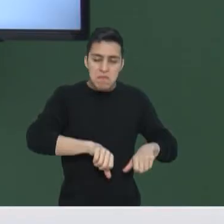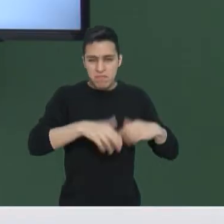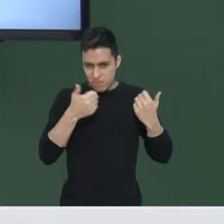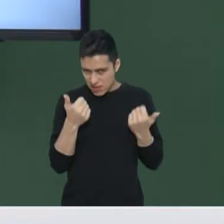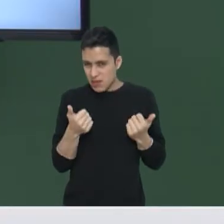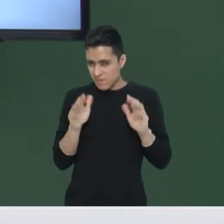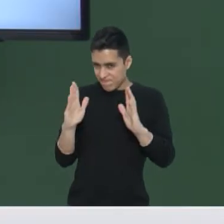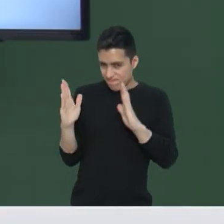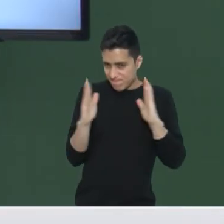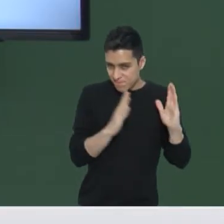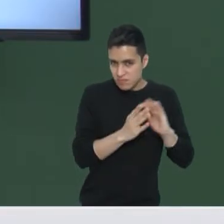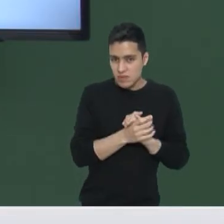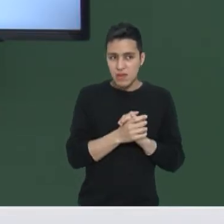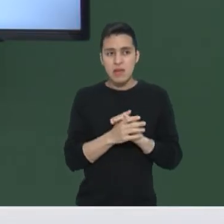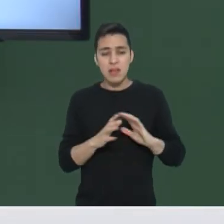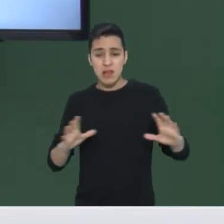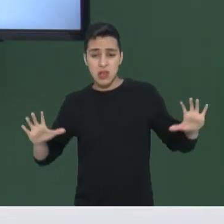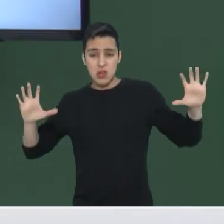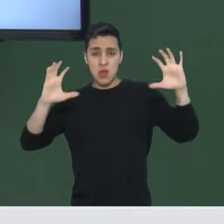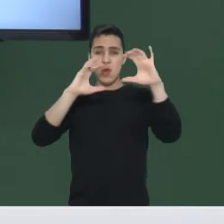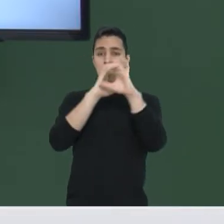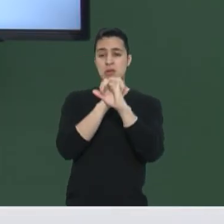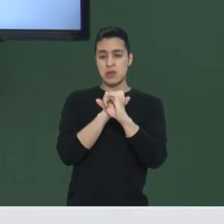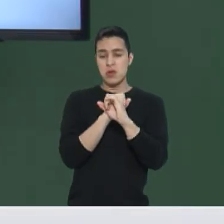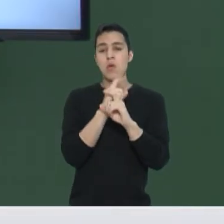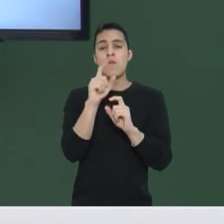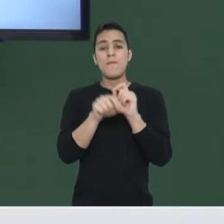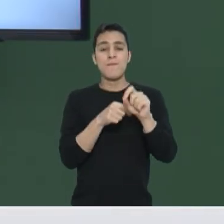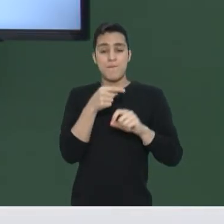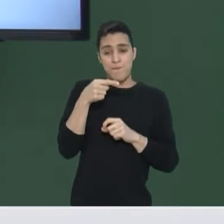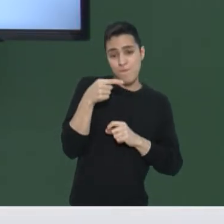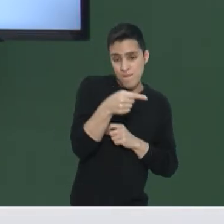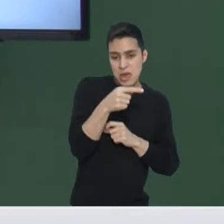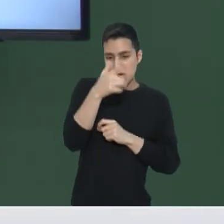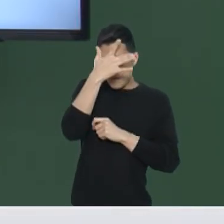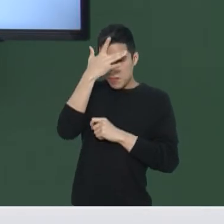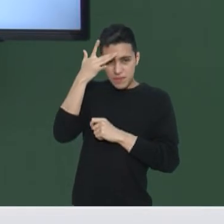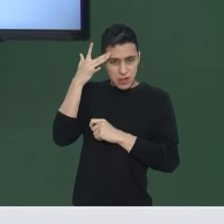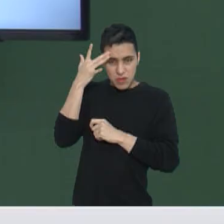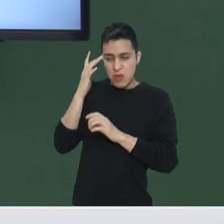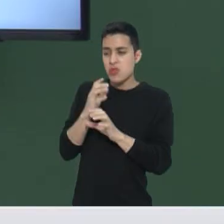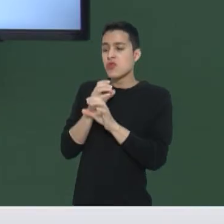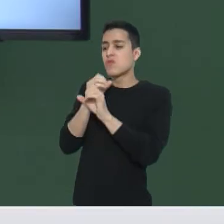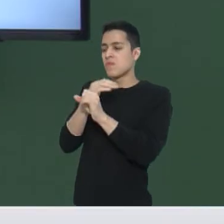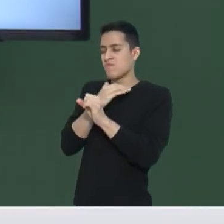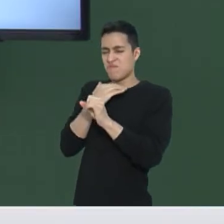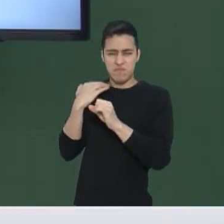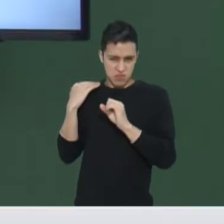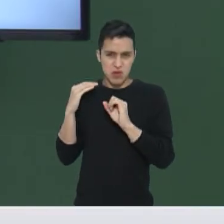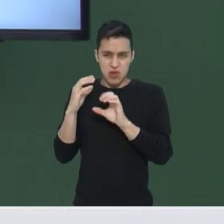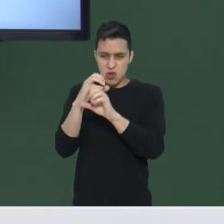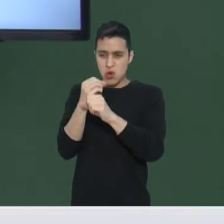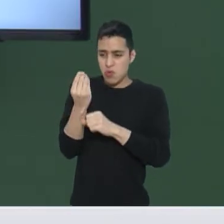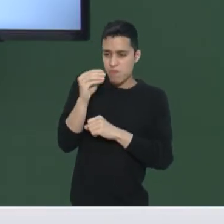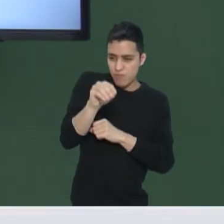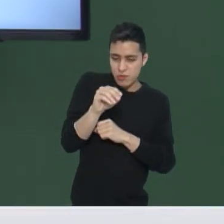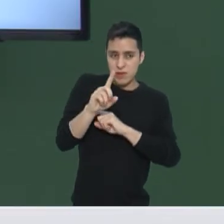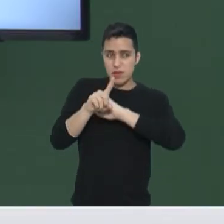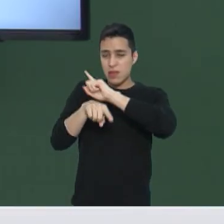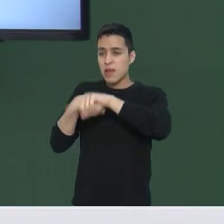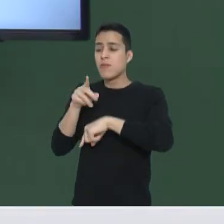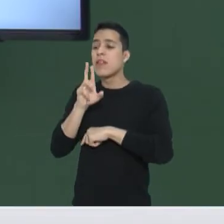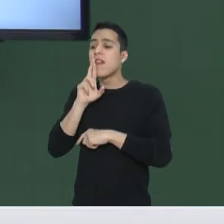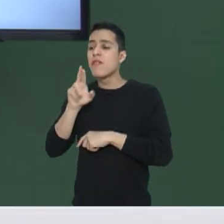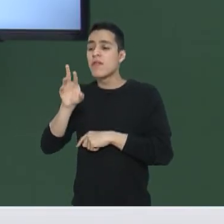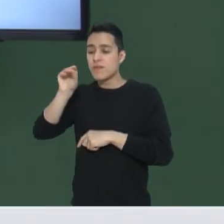terminar a conta? Então eu pego o total de casos, tiro os óbitos, tirar uma conta N menos. E depois do resultado que